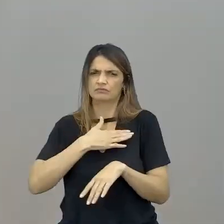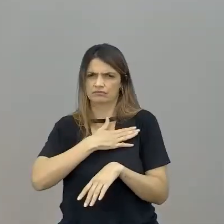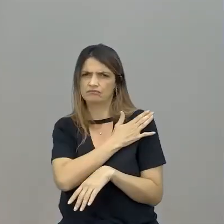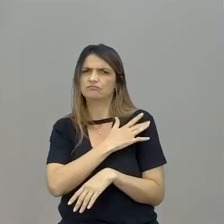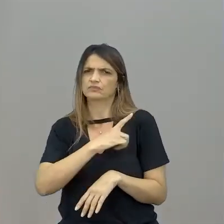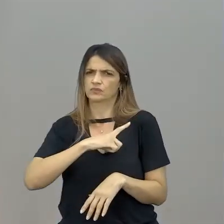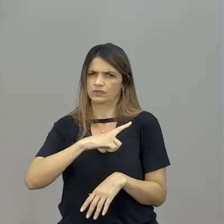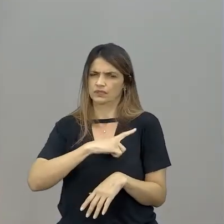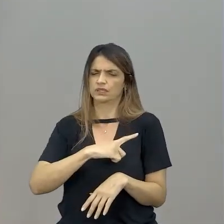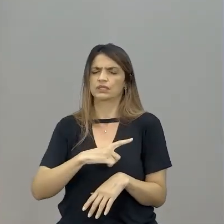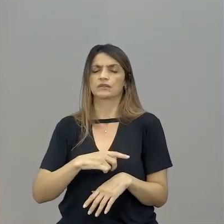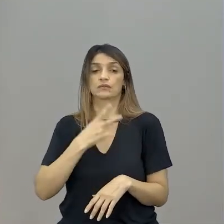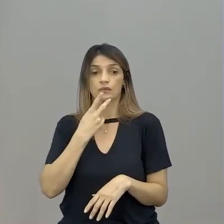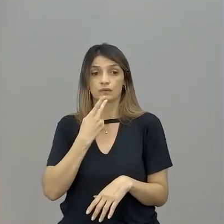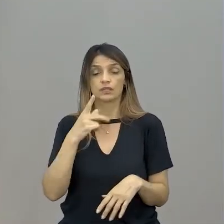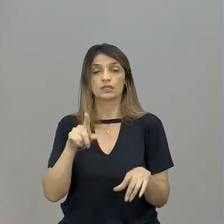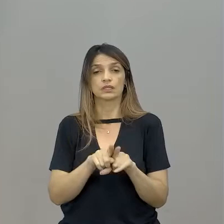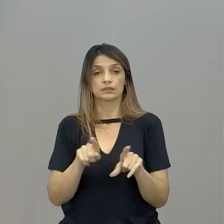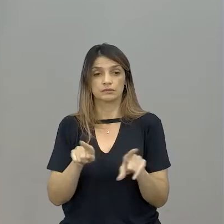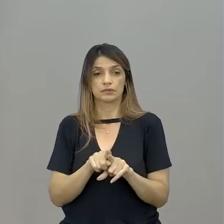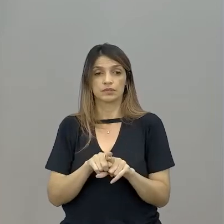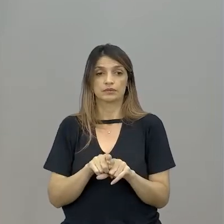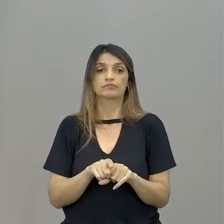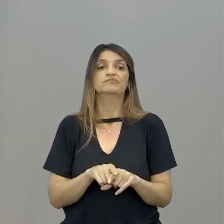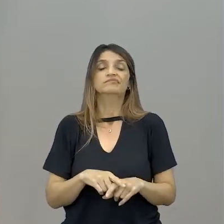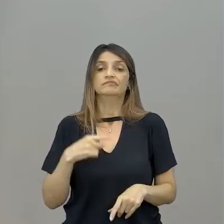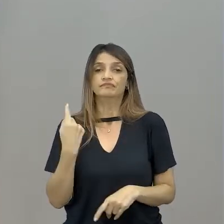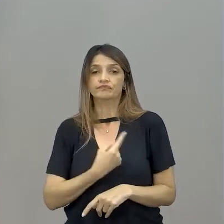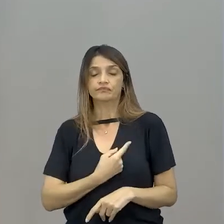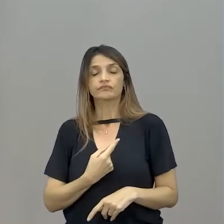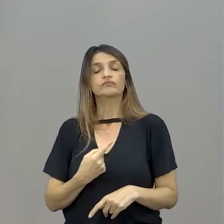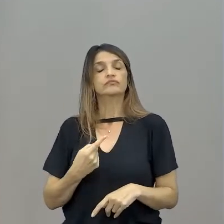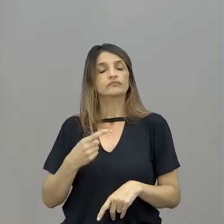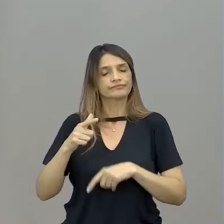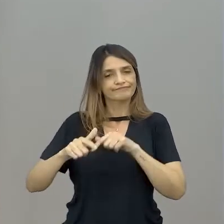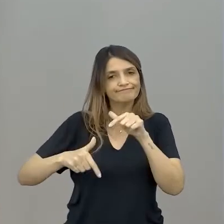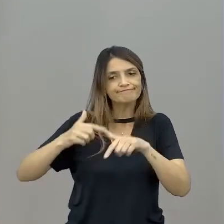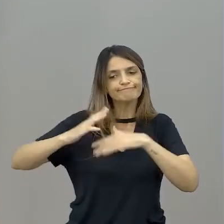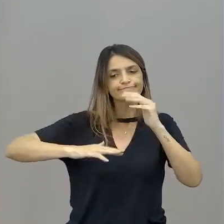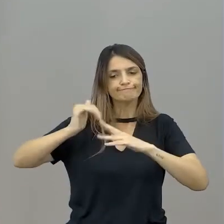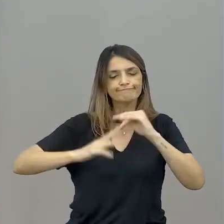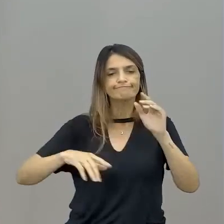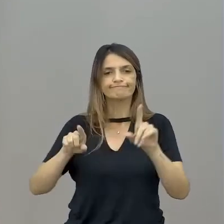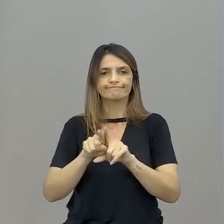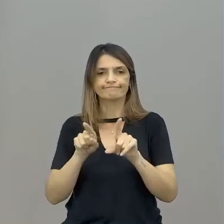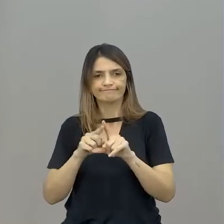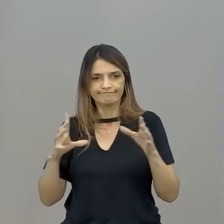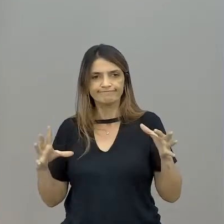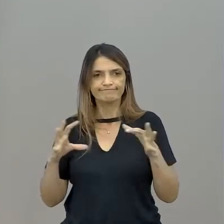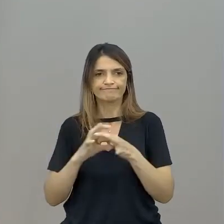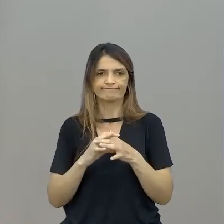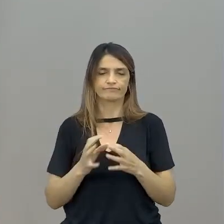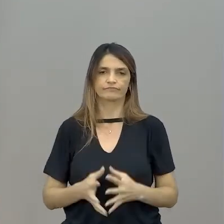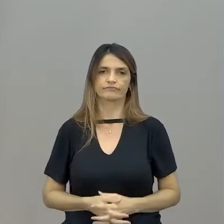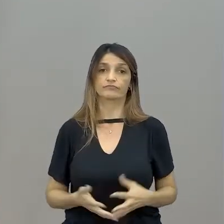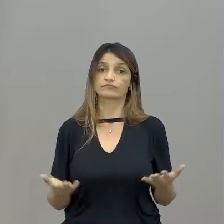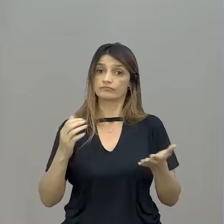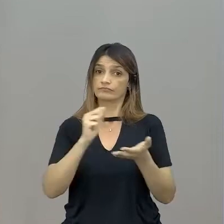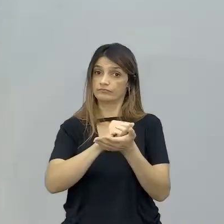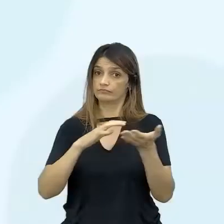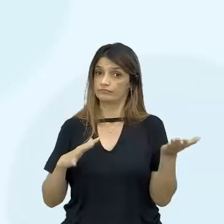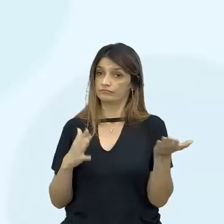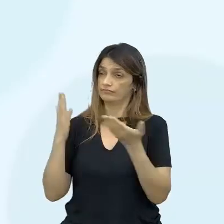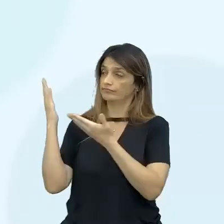isso vai ser trabalhado também. Então, em vários momentos estaremos trabalhando ali integrado. Agora eu vou apresentar para vocês as atividades. Dá uma olhadinha aí na